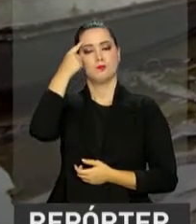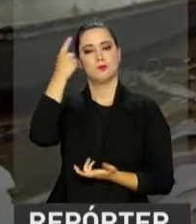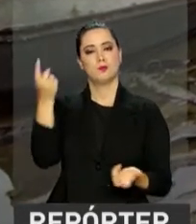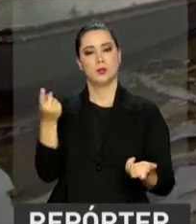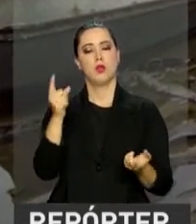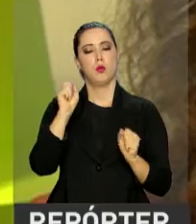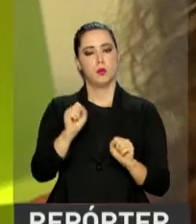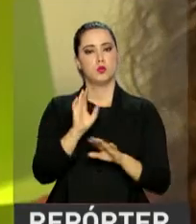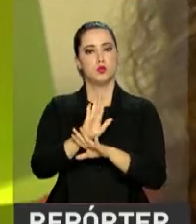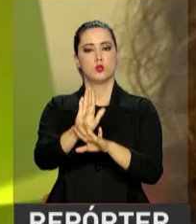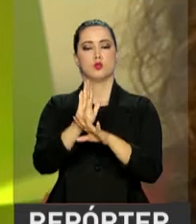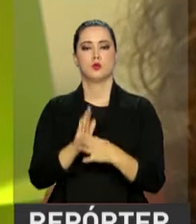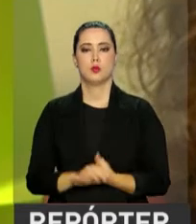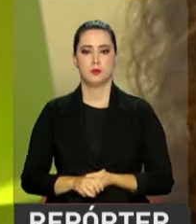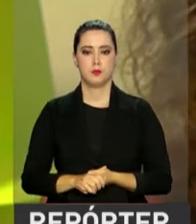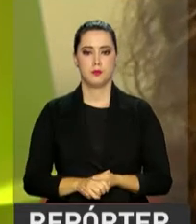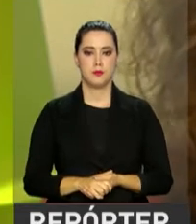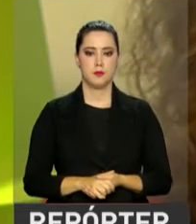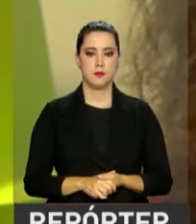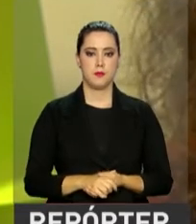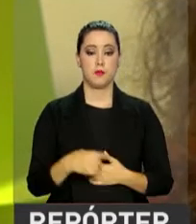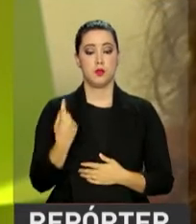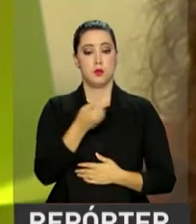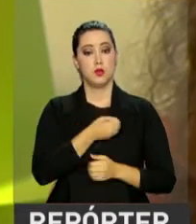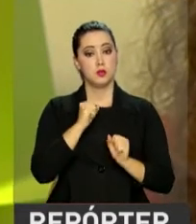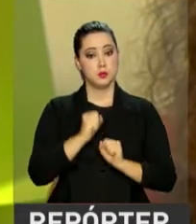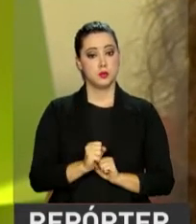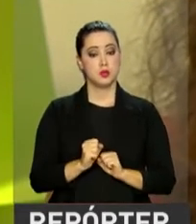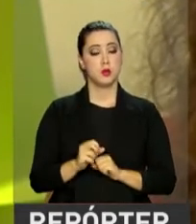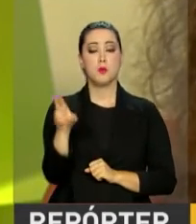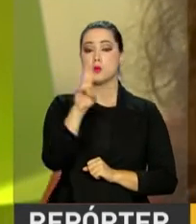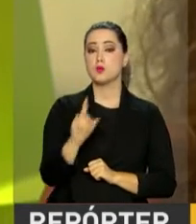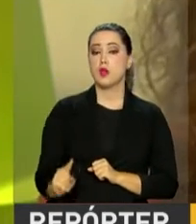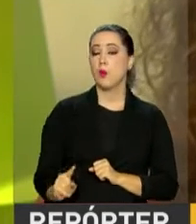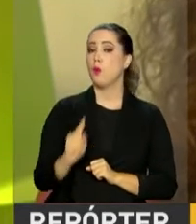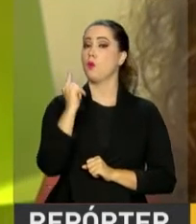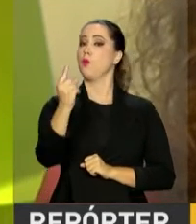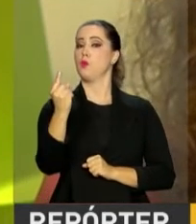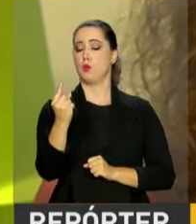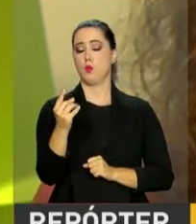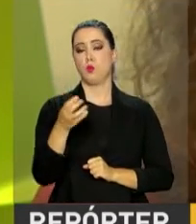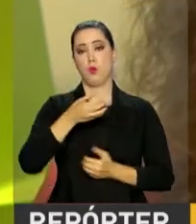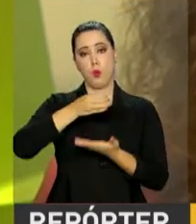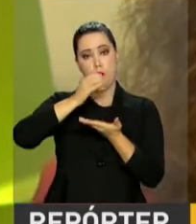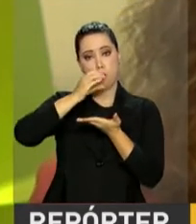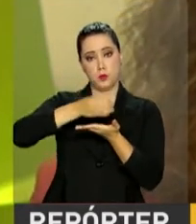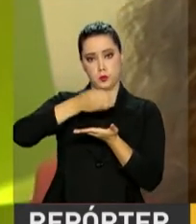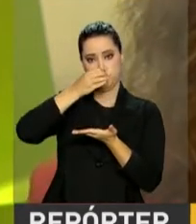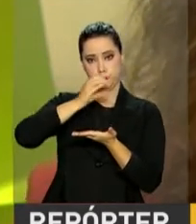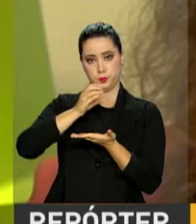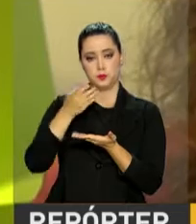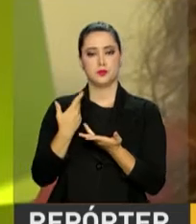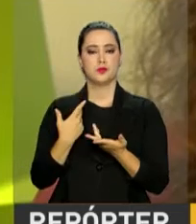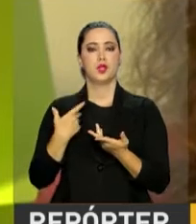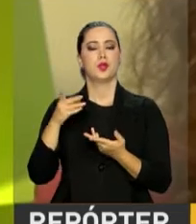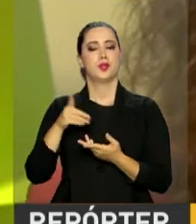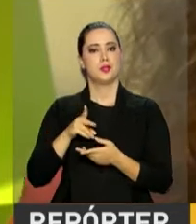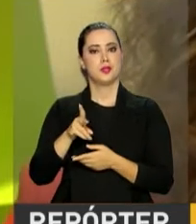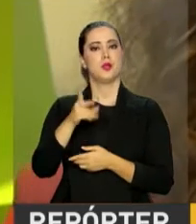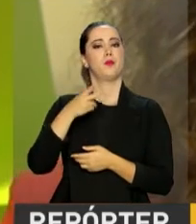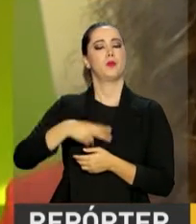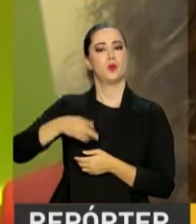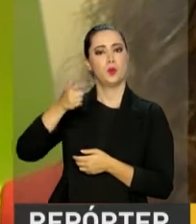oceanos a gente pode carregar com a gente um copo reutilizável nem aí pra deixar de usar um copo descartável